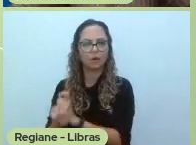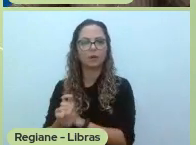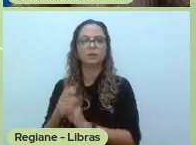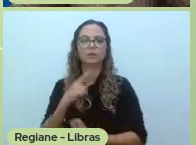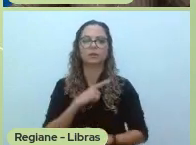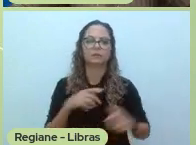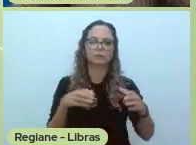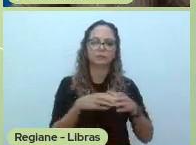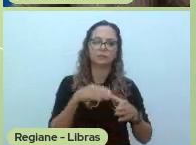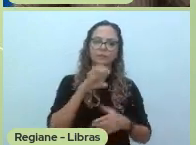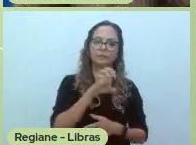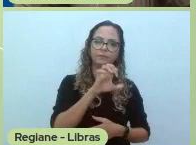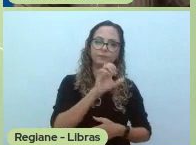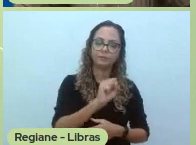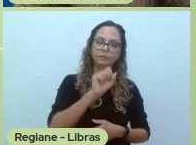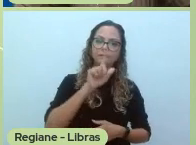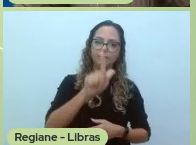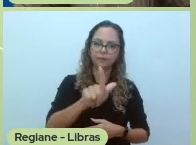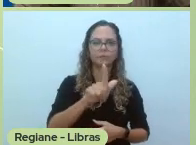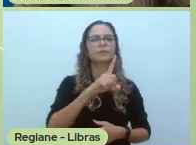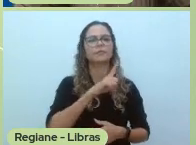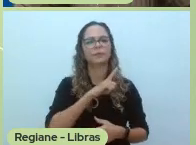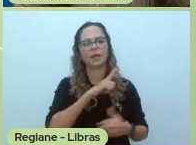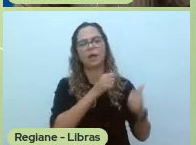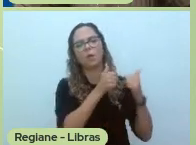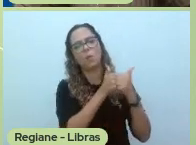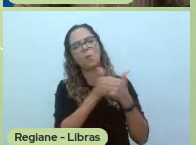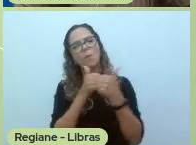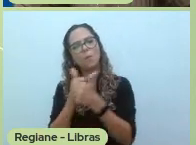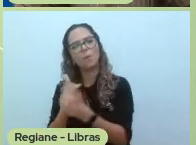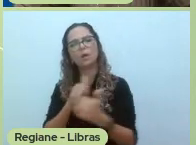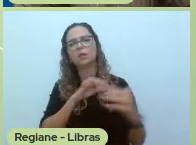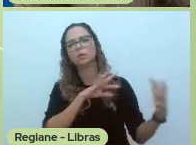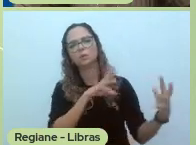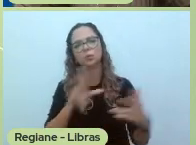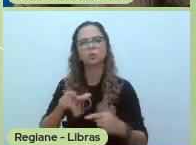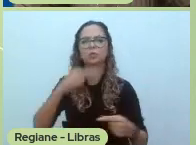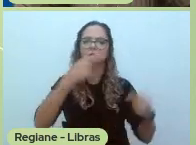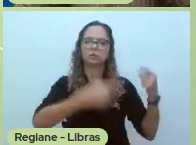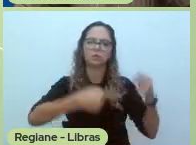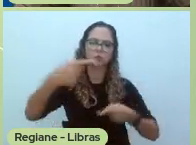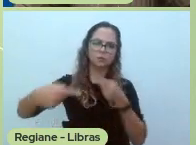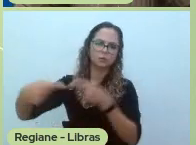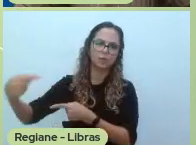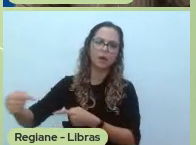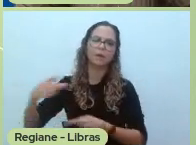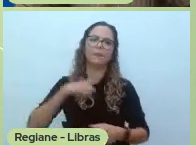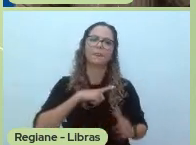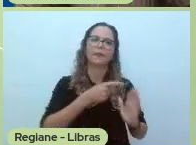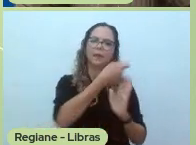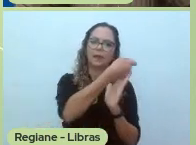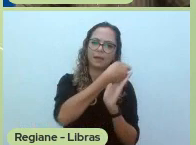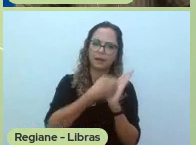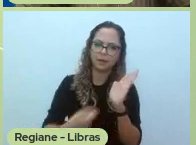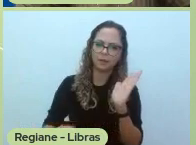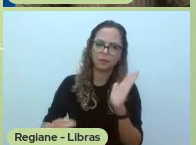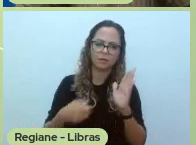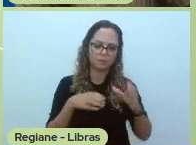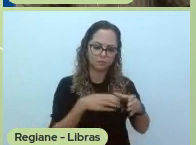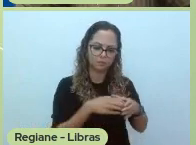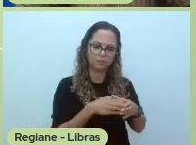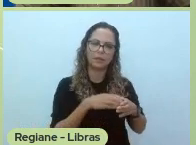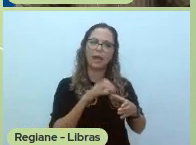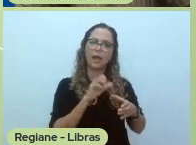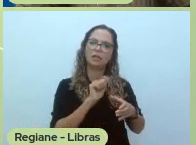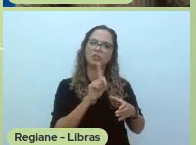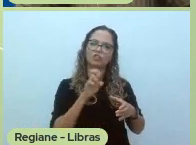acompanha periodicamente todas as colocações e as discussões e tem relatórios feitos por agências de como a gente está. E